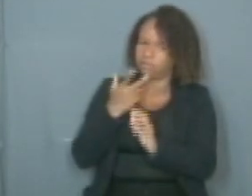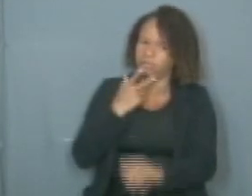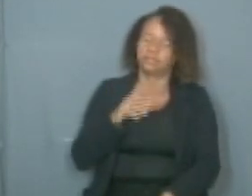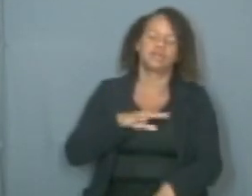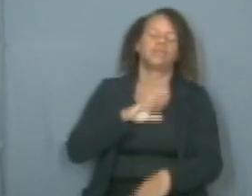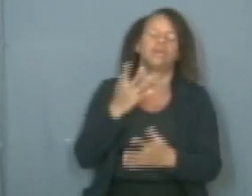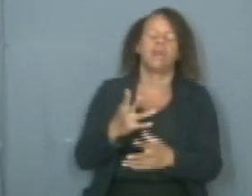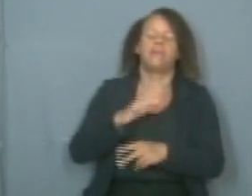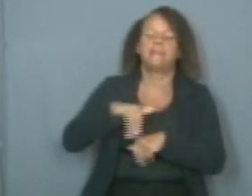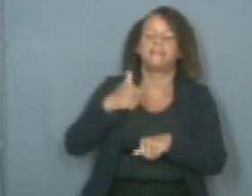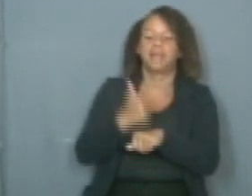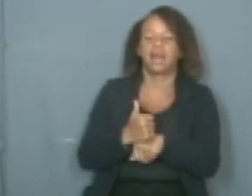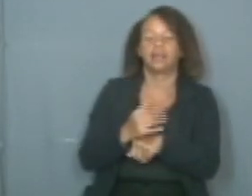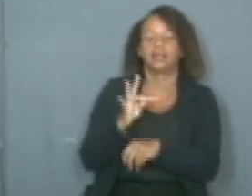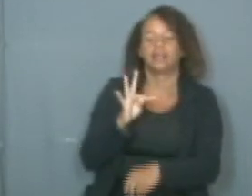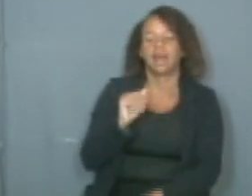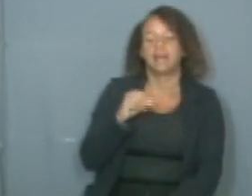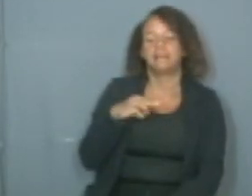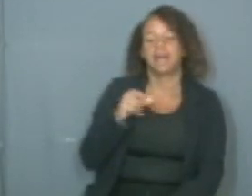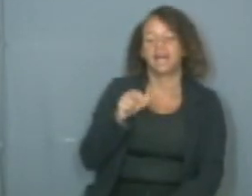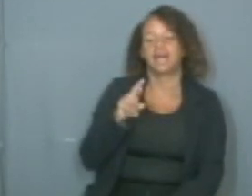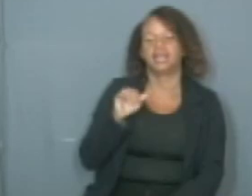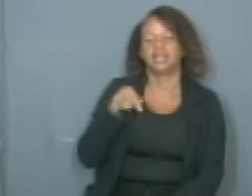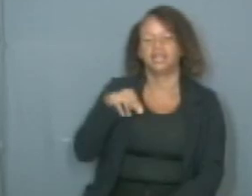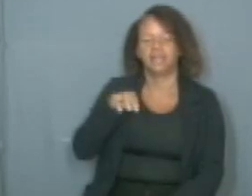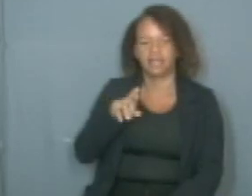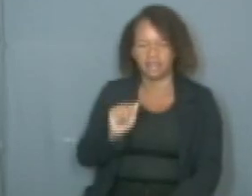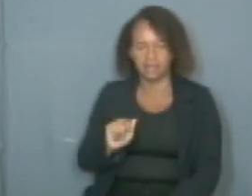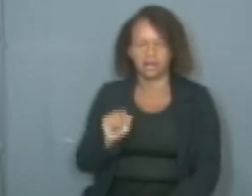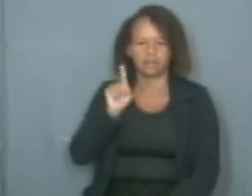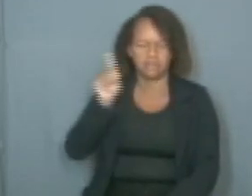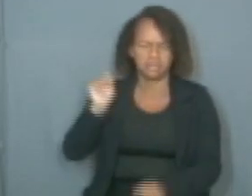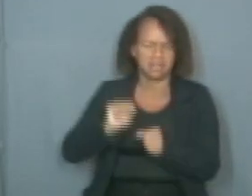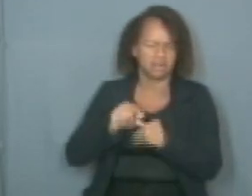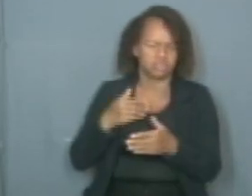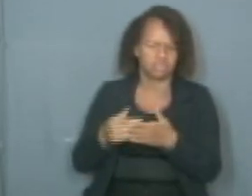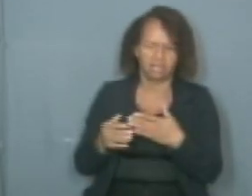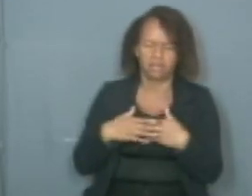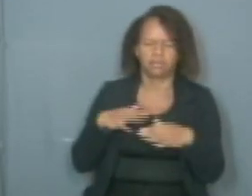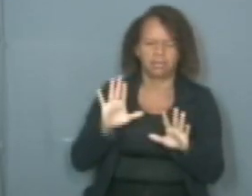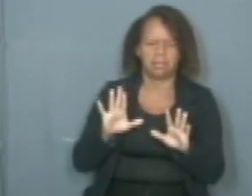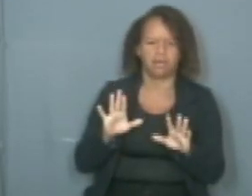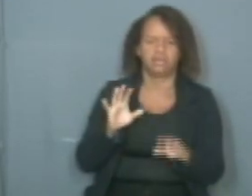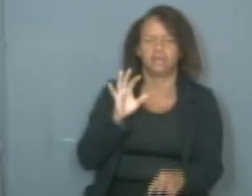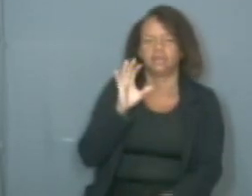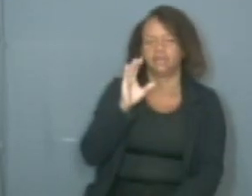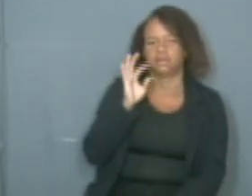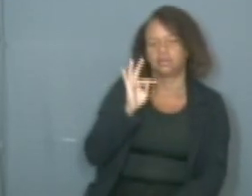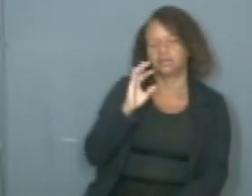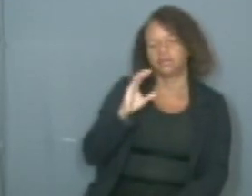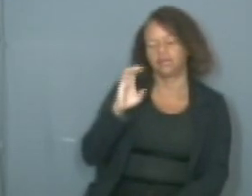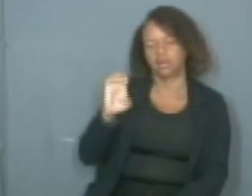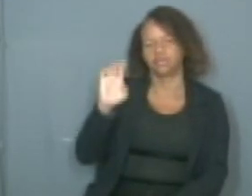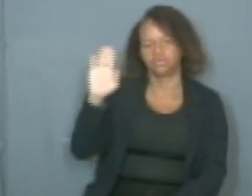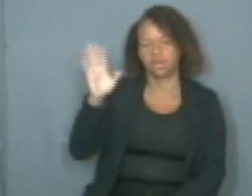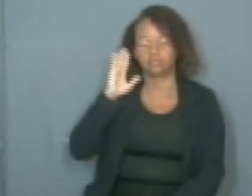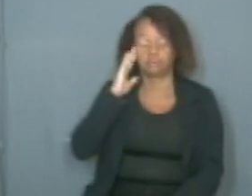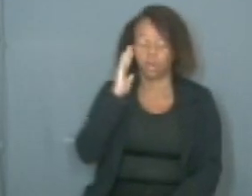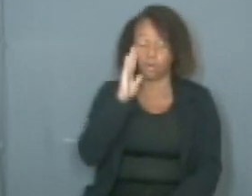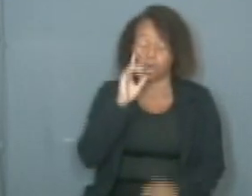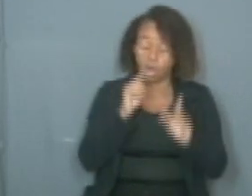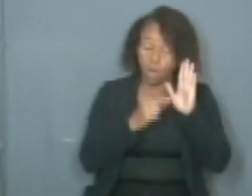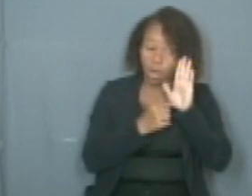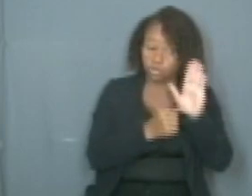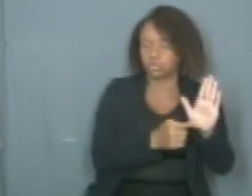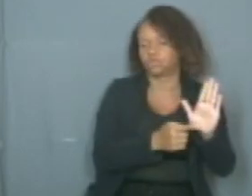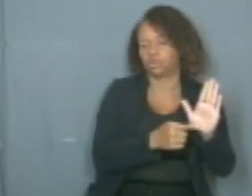da Tamarineira, que foi feito daquele jeito, daquela forma, e que o próprio TCE já apontou irregularidades. Vou passar para o